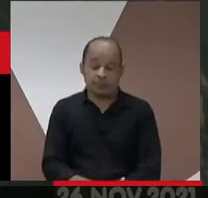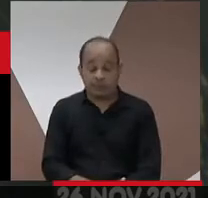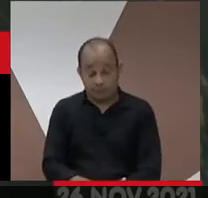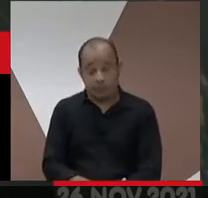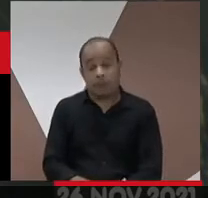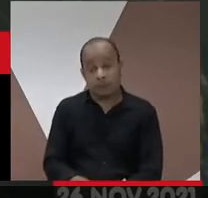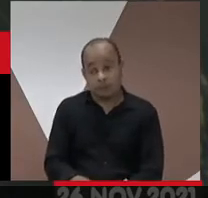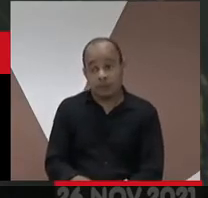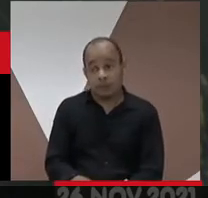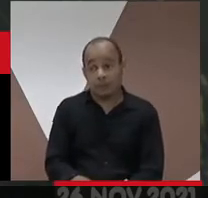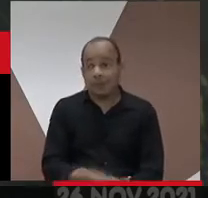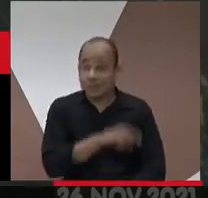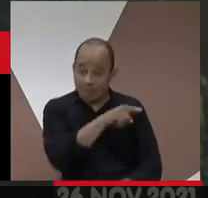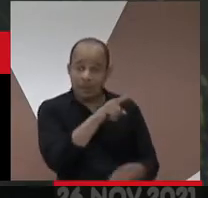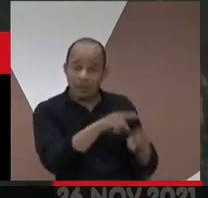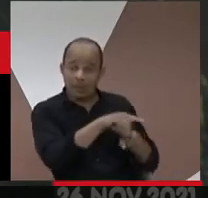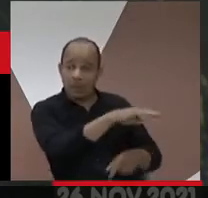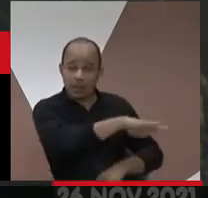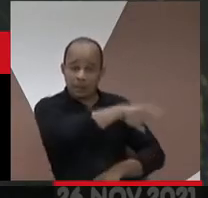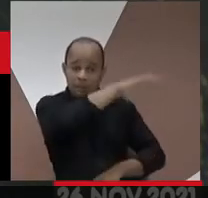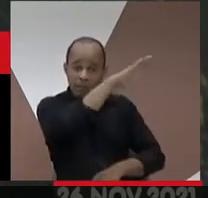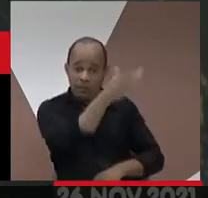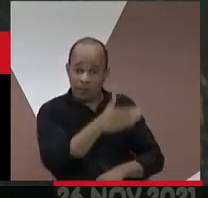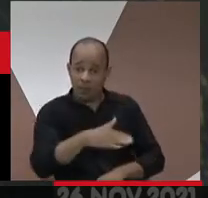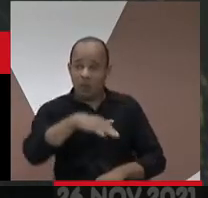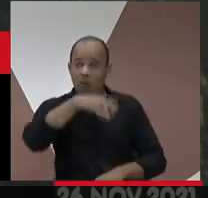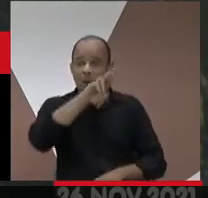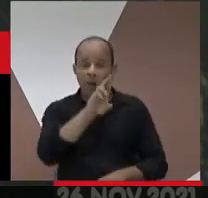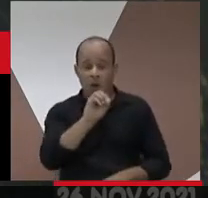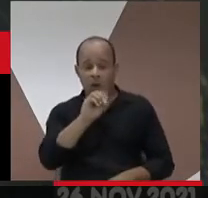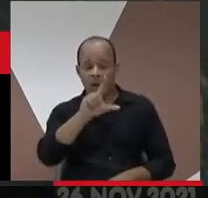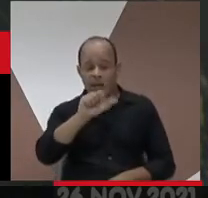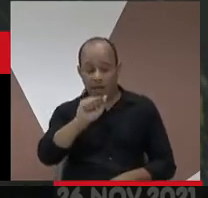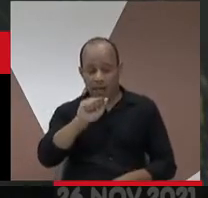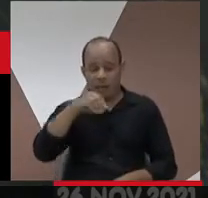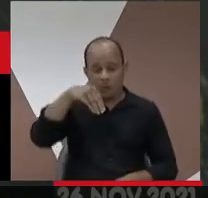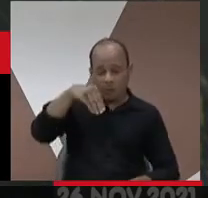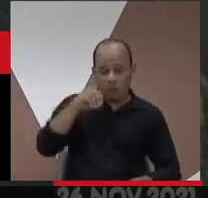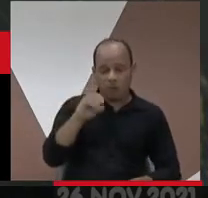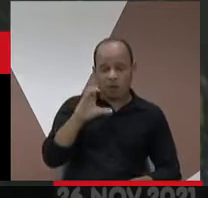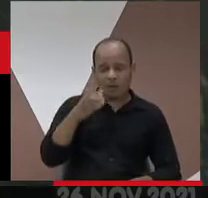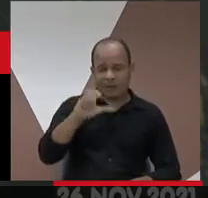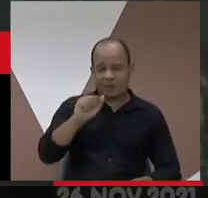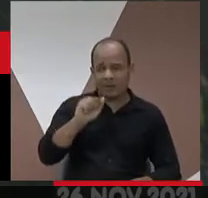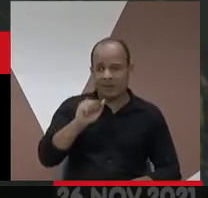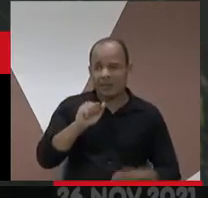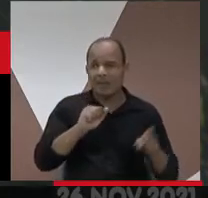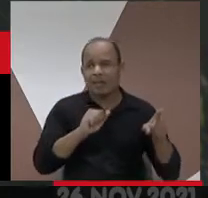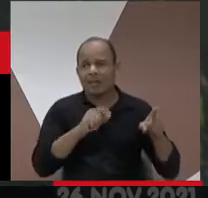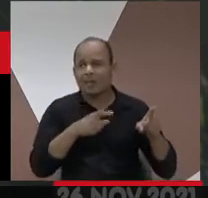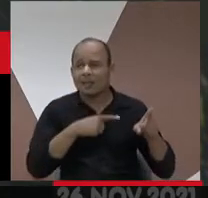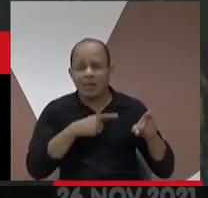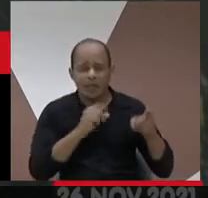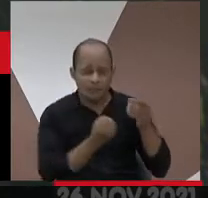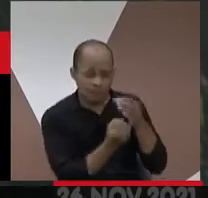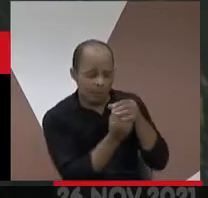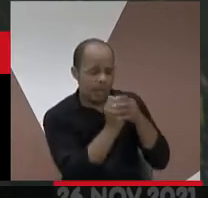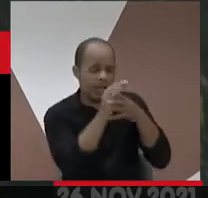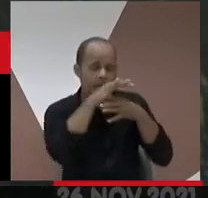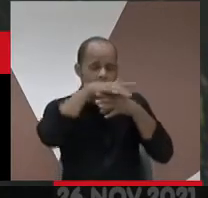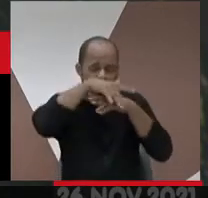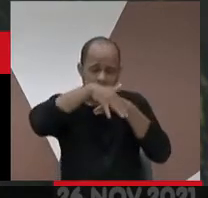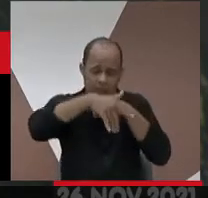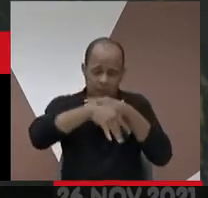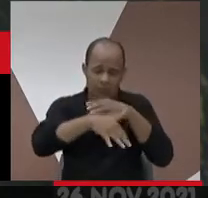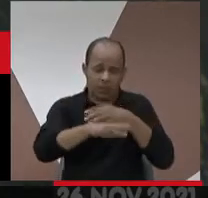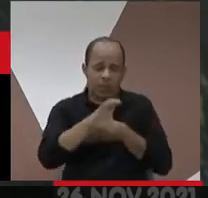dentro do Rola Moça também é complicado. Calil, Rola Moça, em cima do Manancial Catarina, aquilo abastece